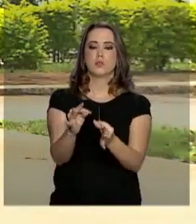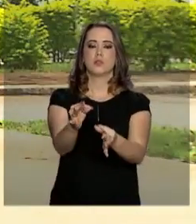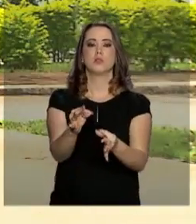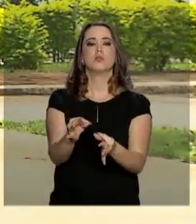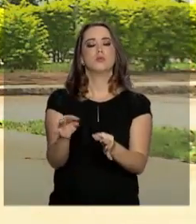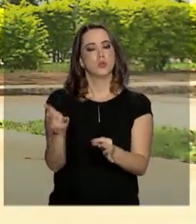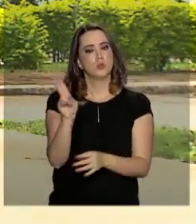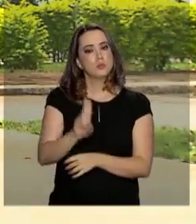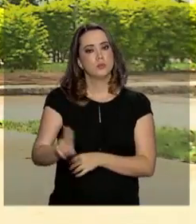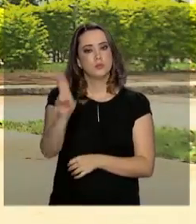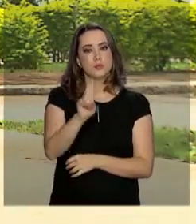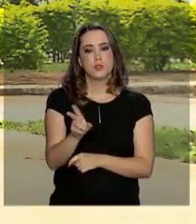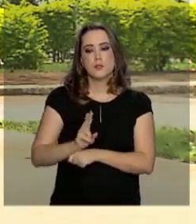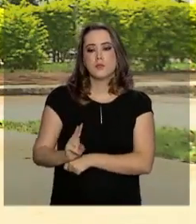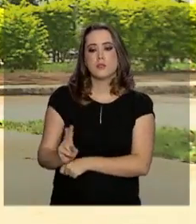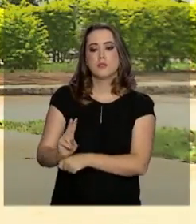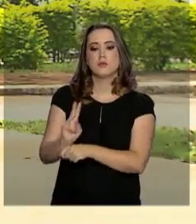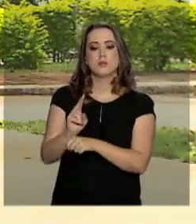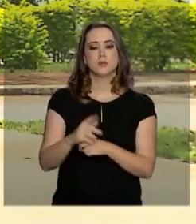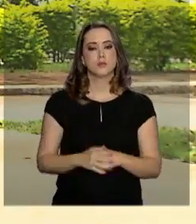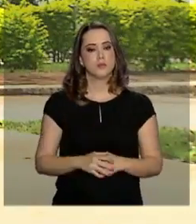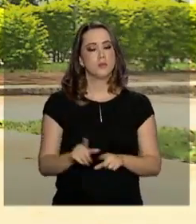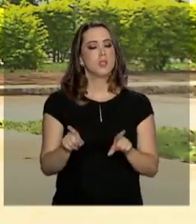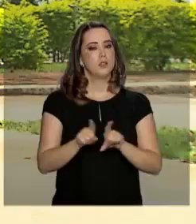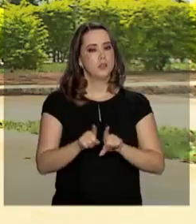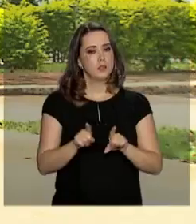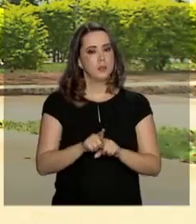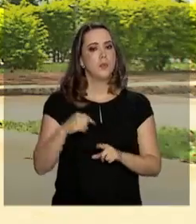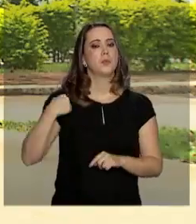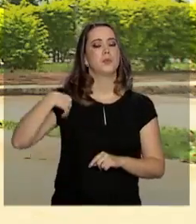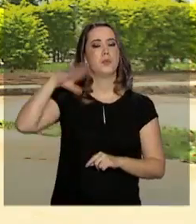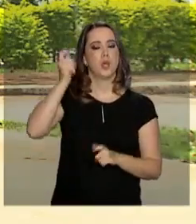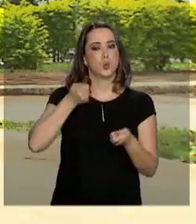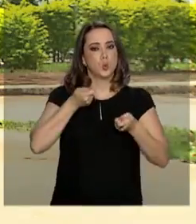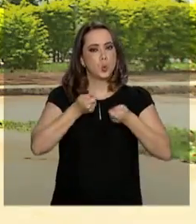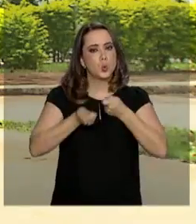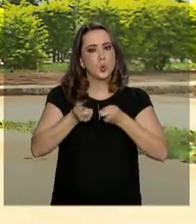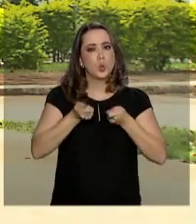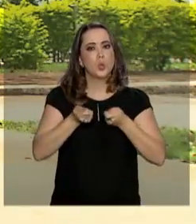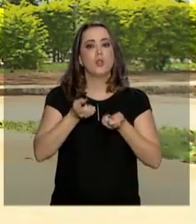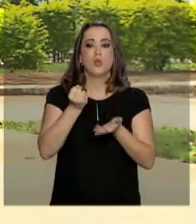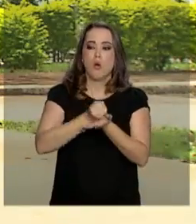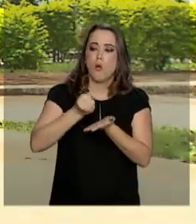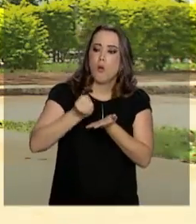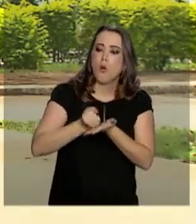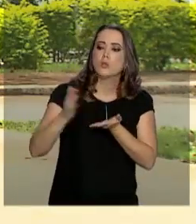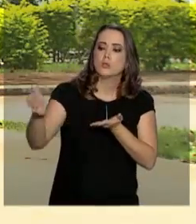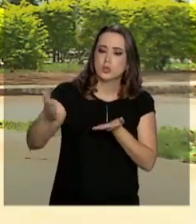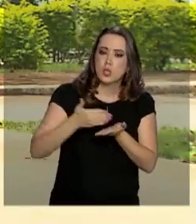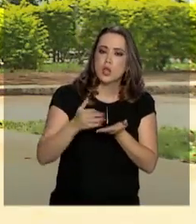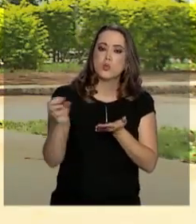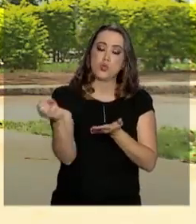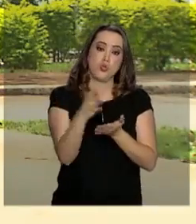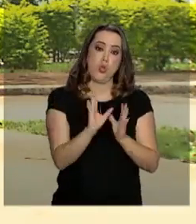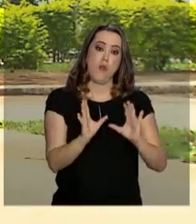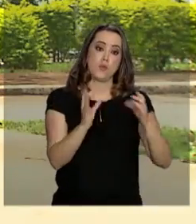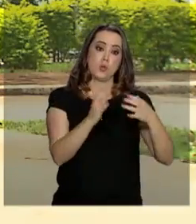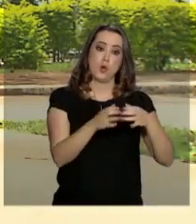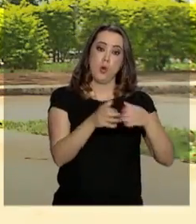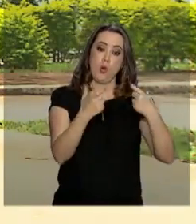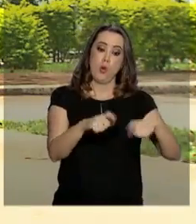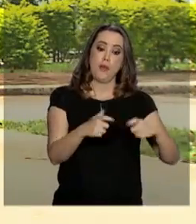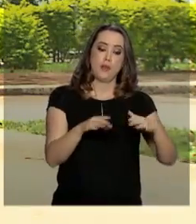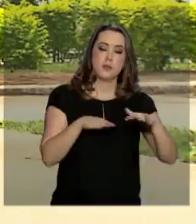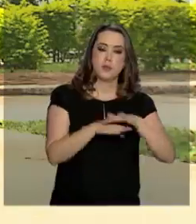tecnologias aplicadas na fiscalização, além de maior rigor no credenciamento dos armazéns. Segundo a Conab,